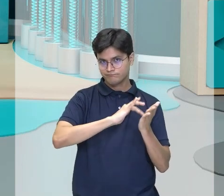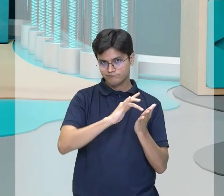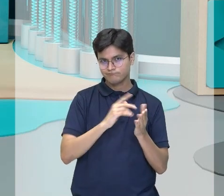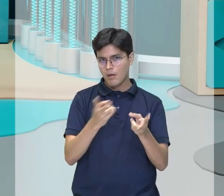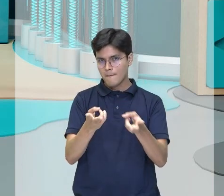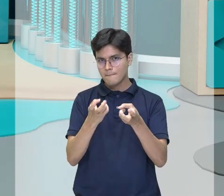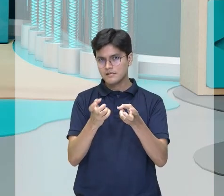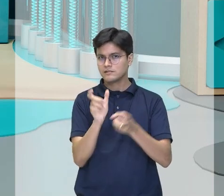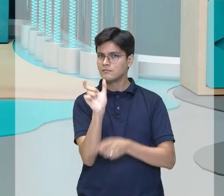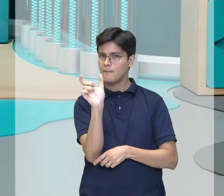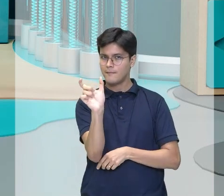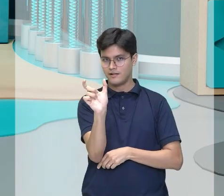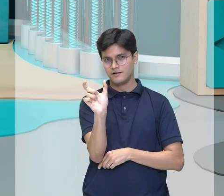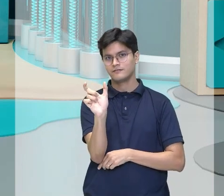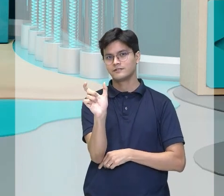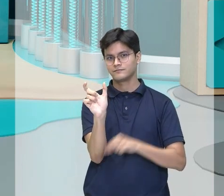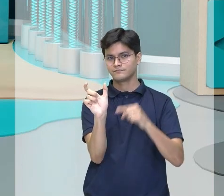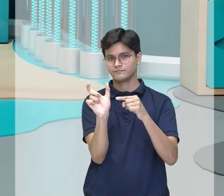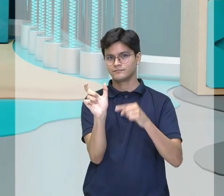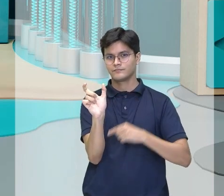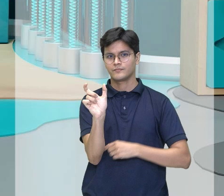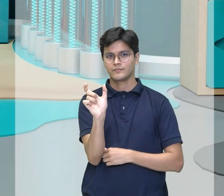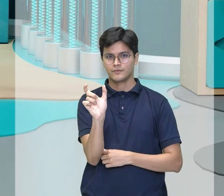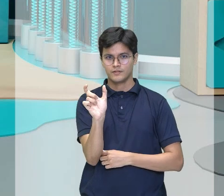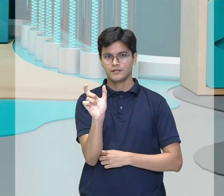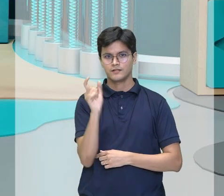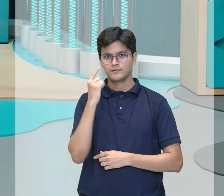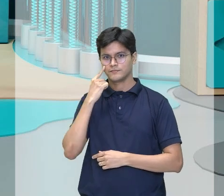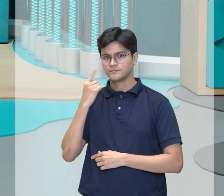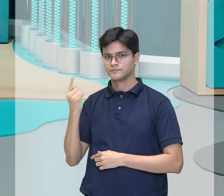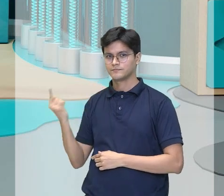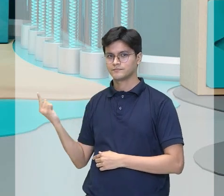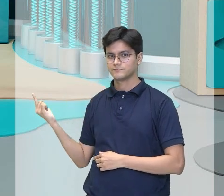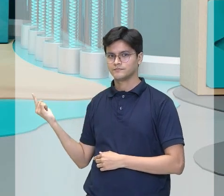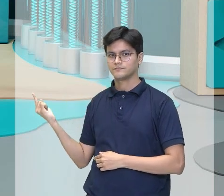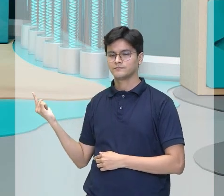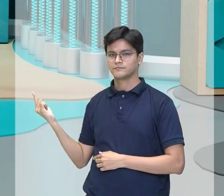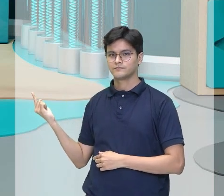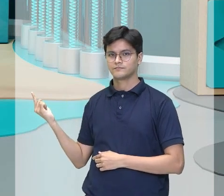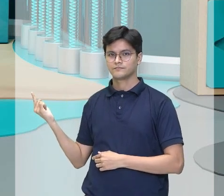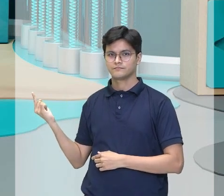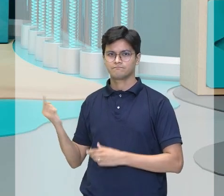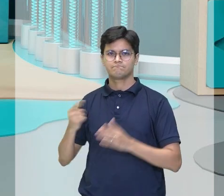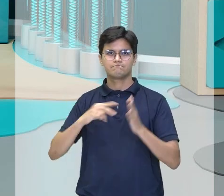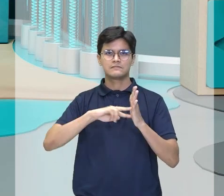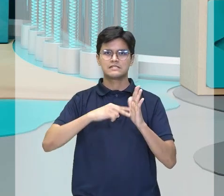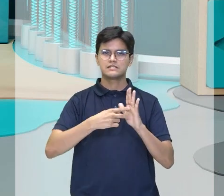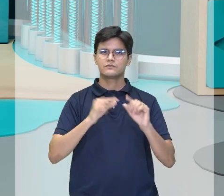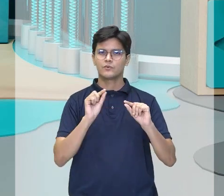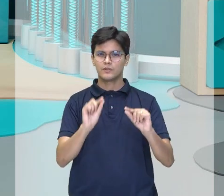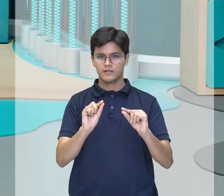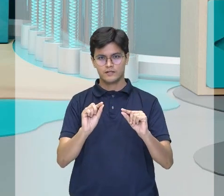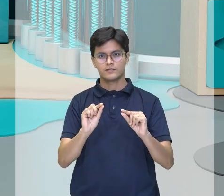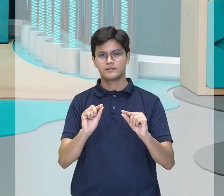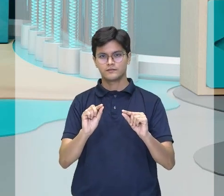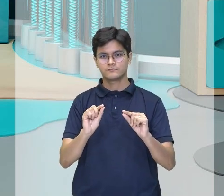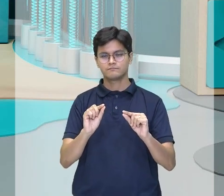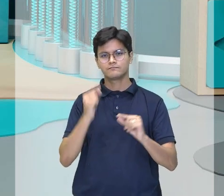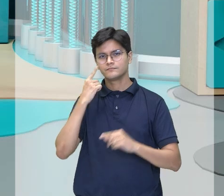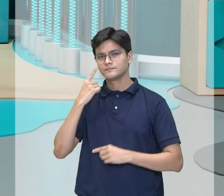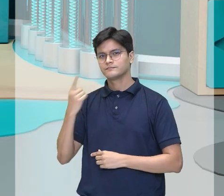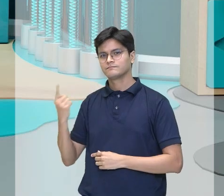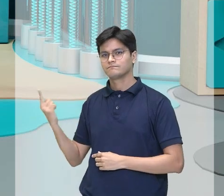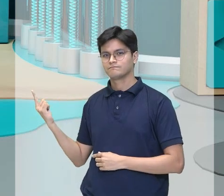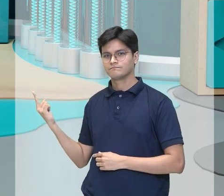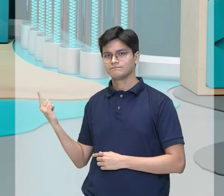bem aqui em cima, que é emergency. Emergency, S-O-S. Emergency